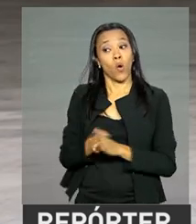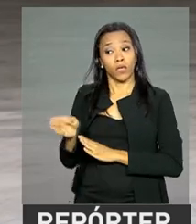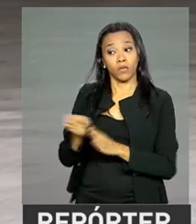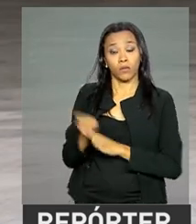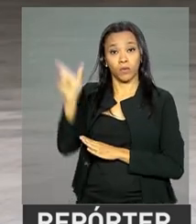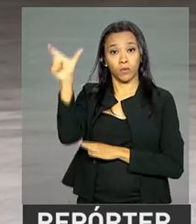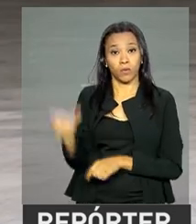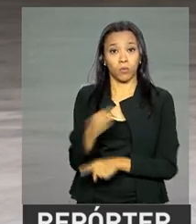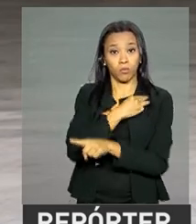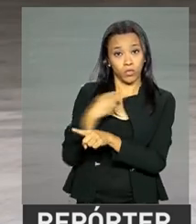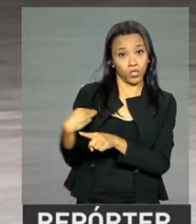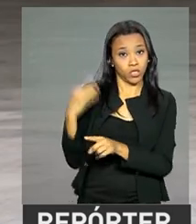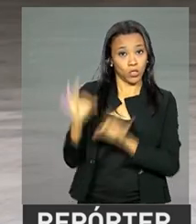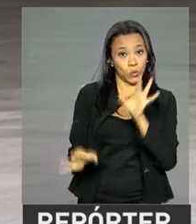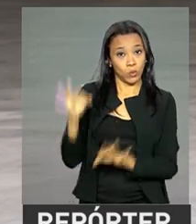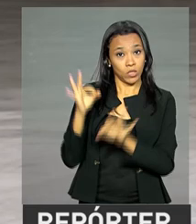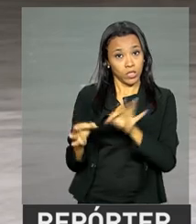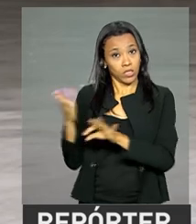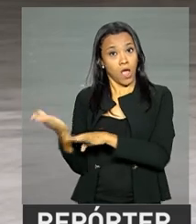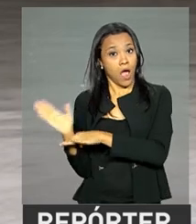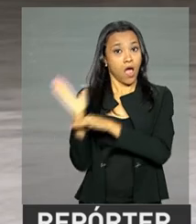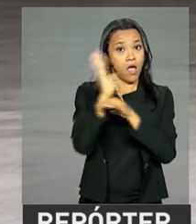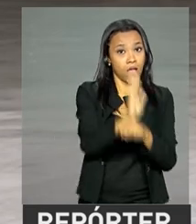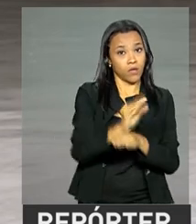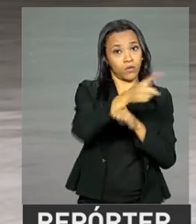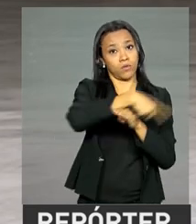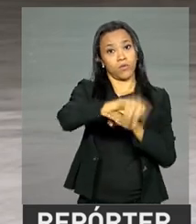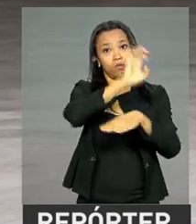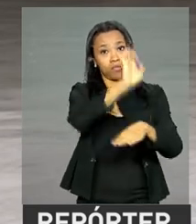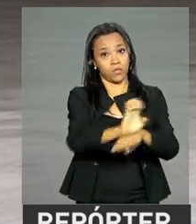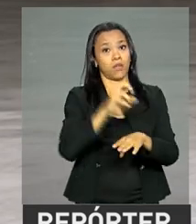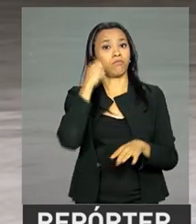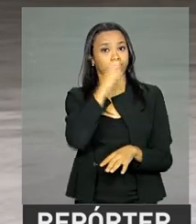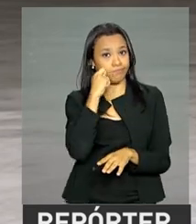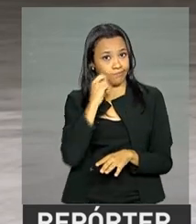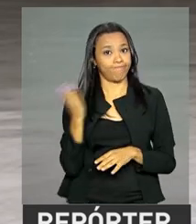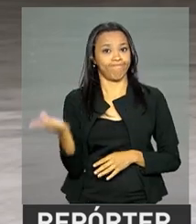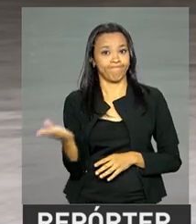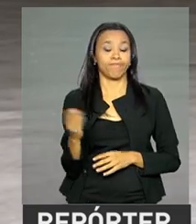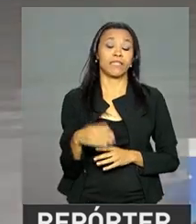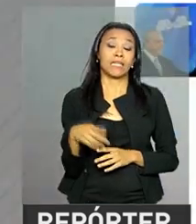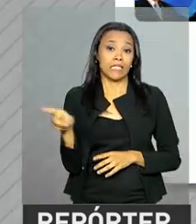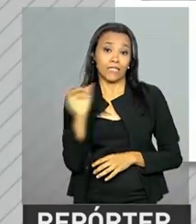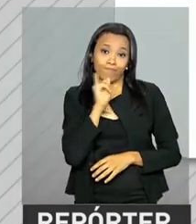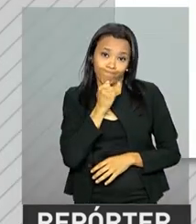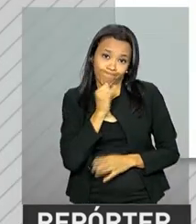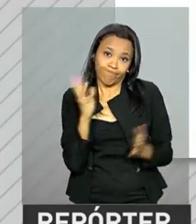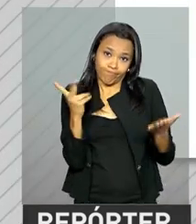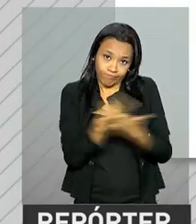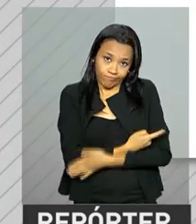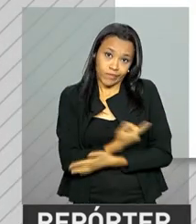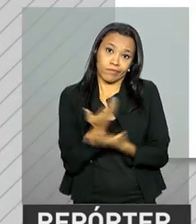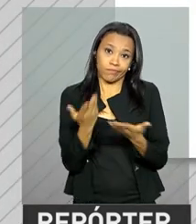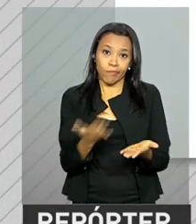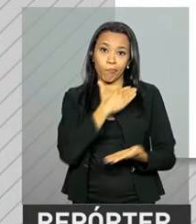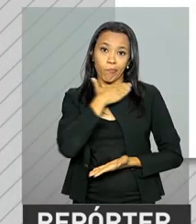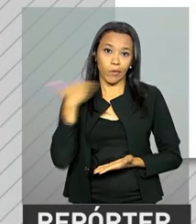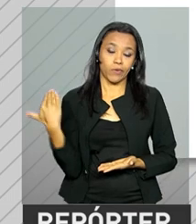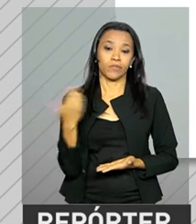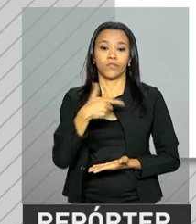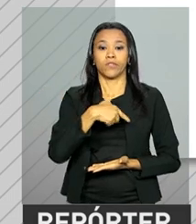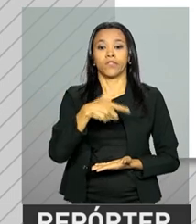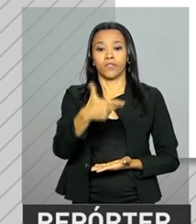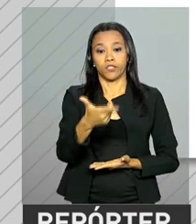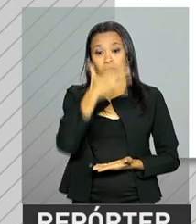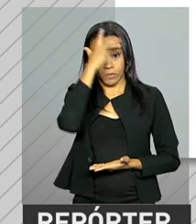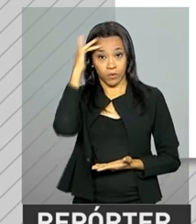Alexandre de Moraes a prestar todo o auxílio necessário ao estado o ministro da Justiça lamentou as mortes ocorridas durante a rebelião